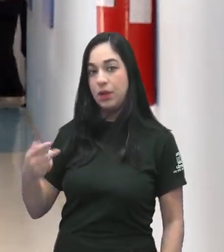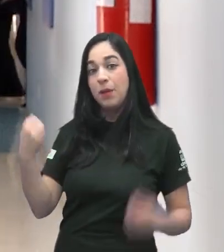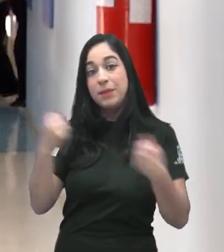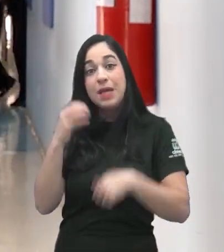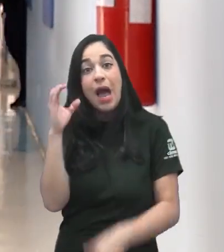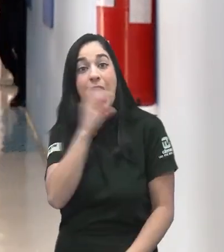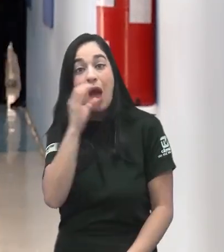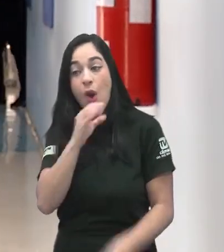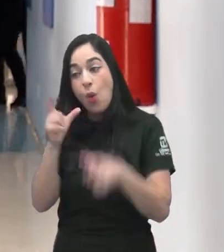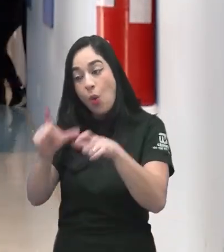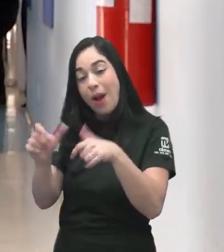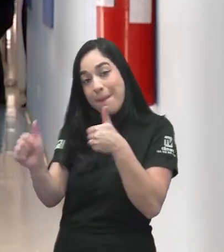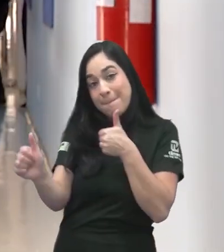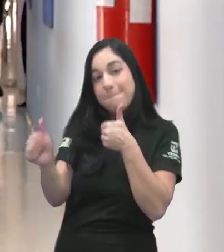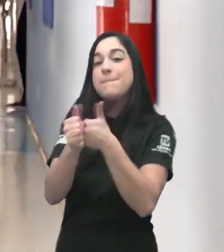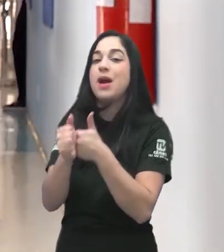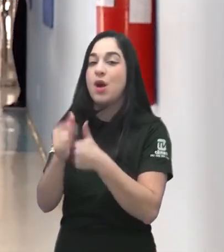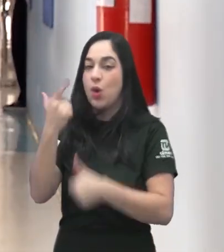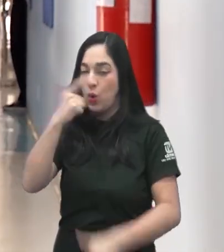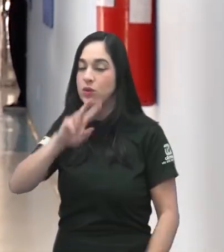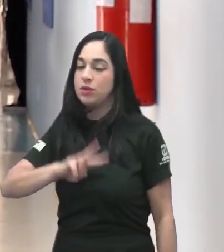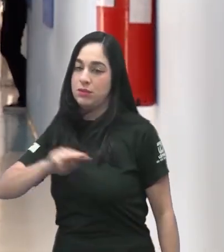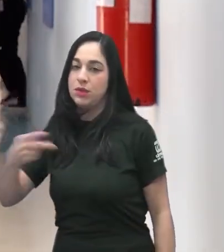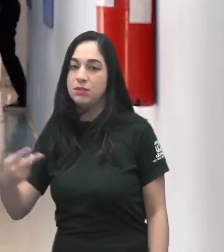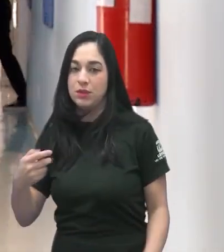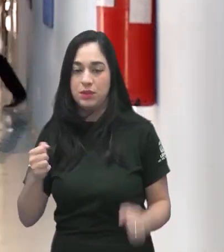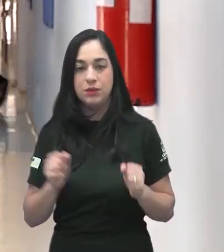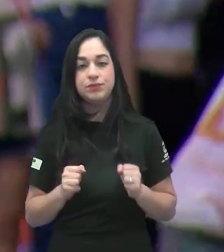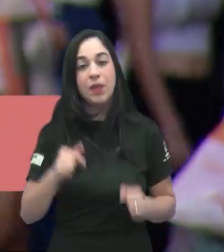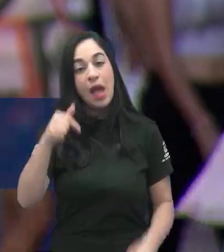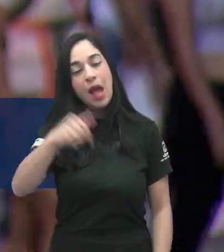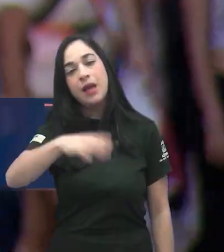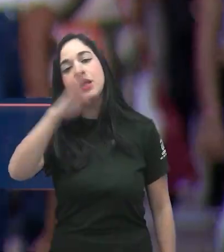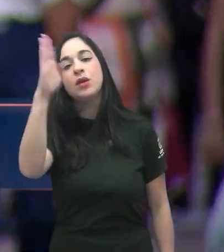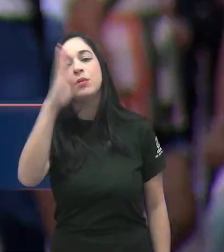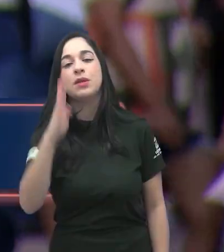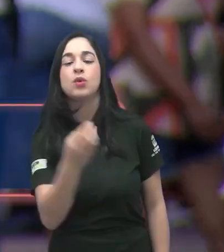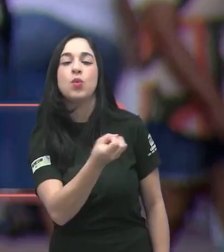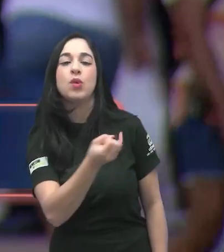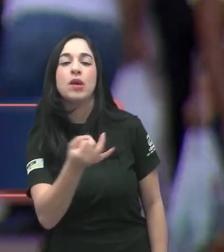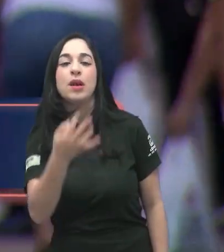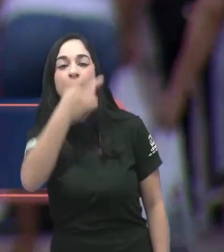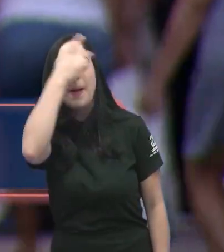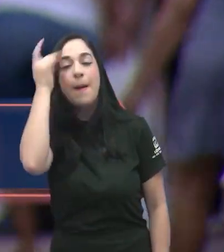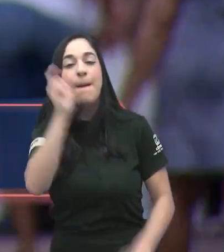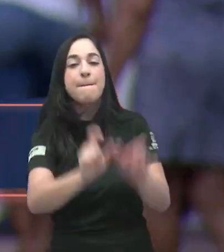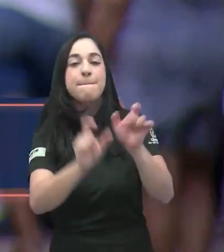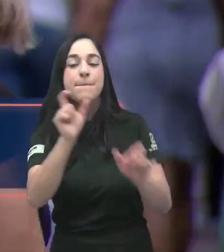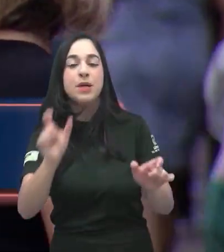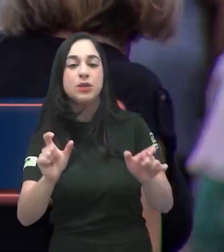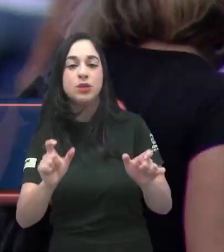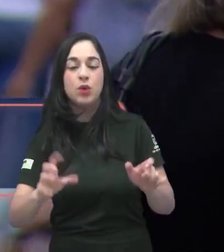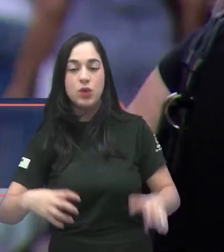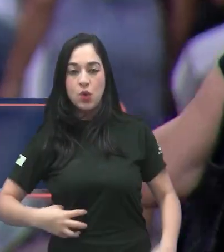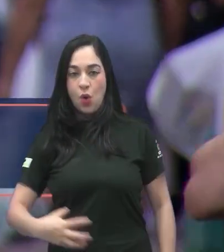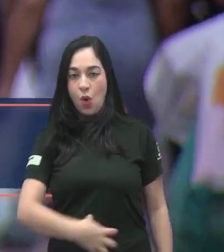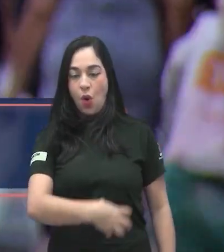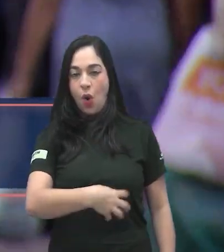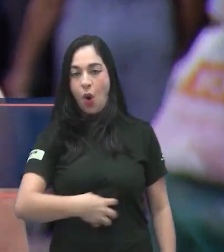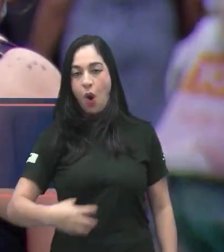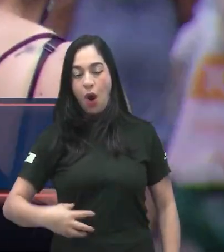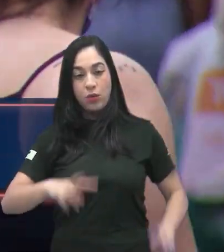ser destinado a pacientes em centros próximos para poder realizar o transplante. No Brasil, o número de doadores de órgãos bateu